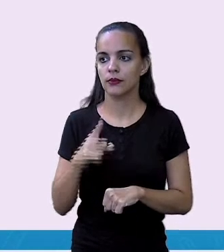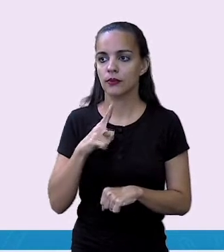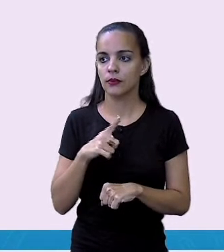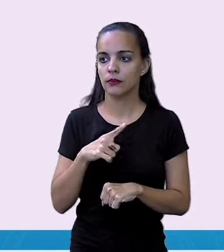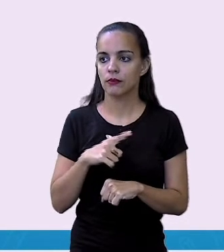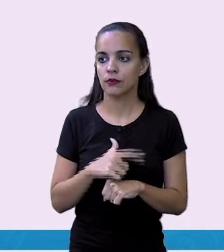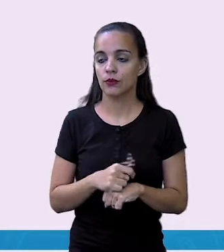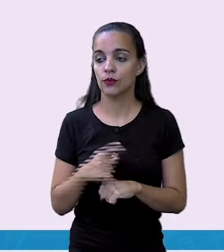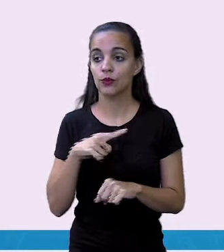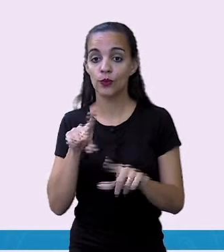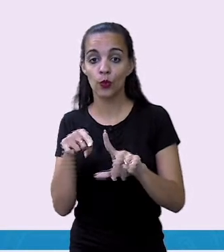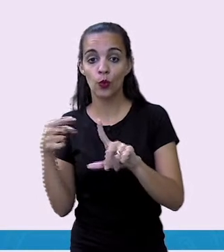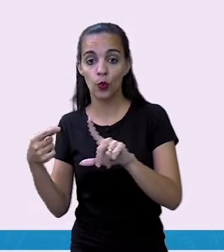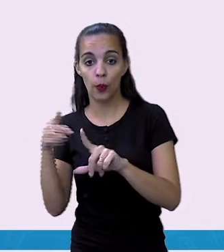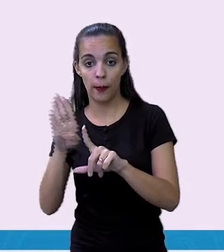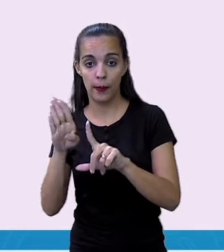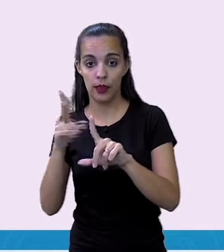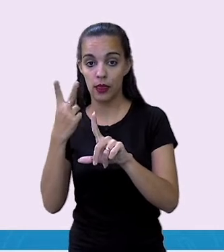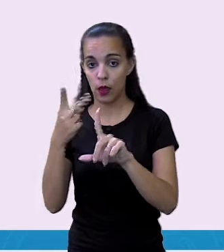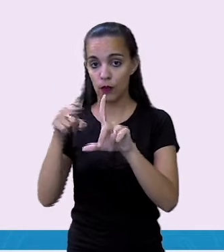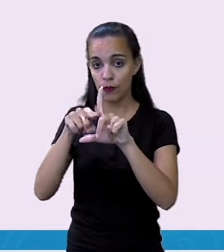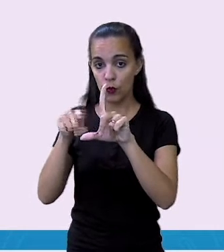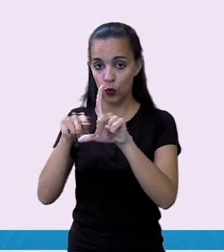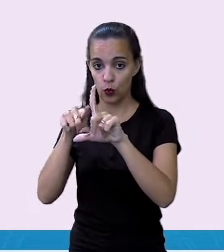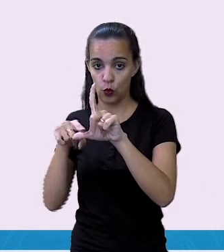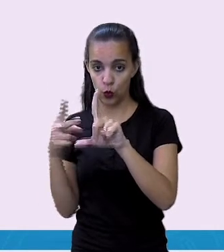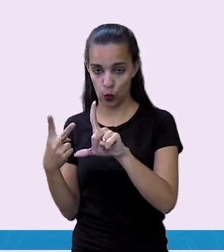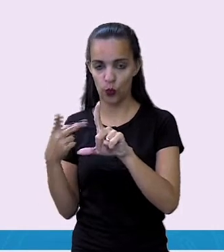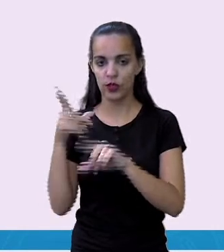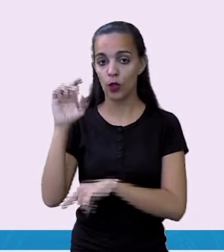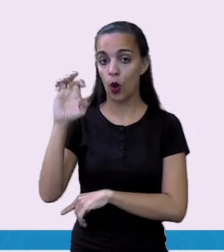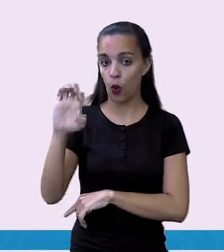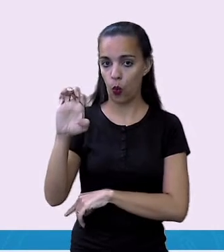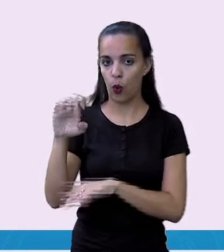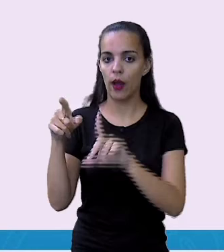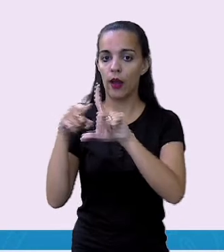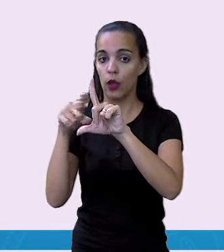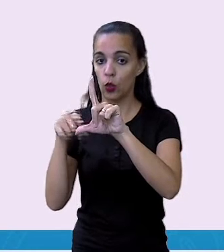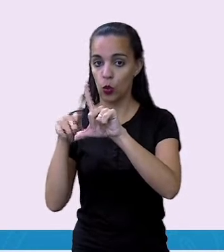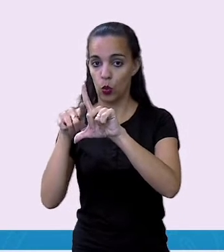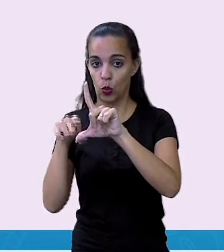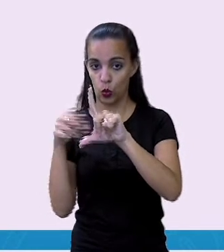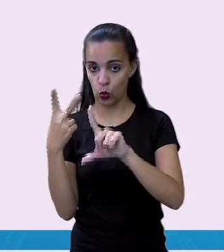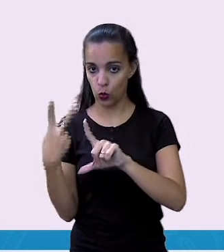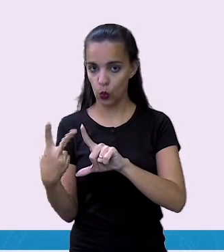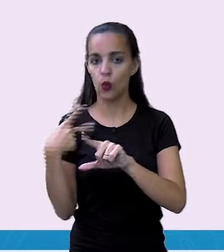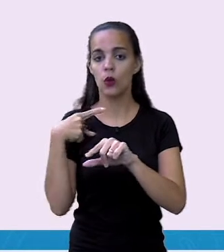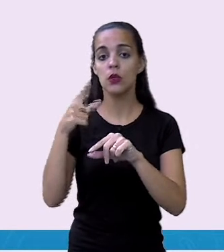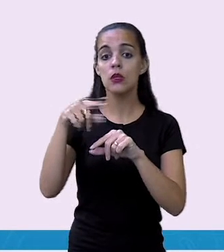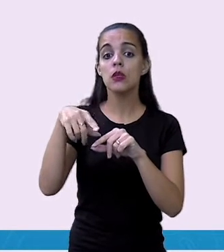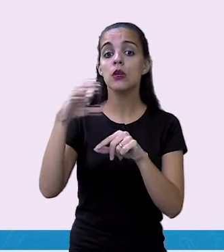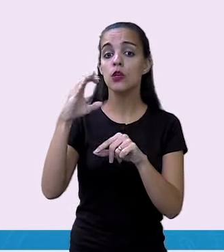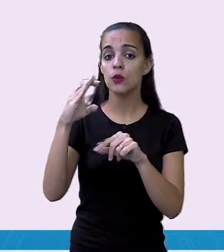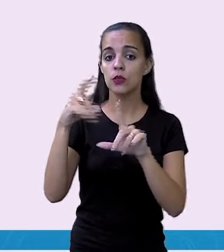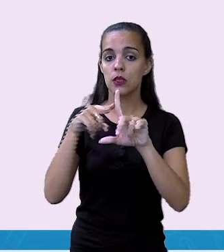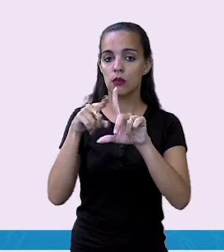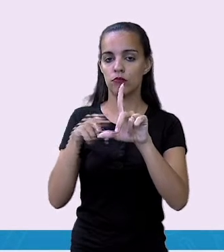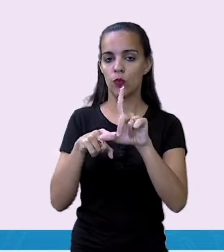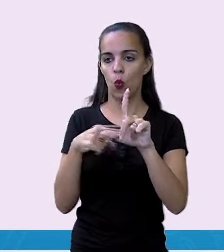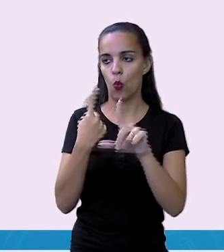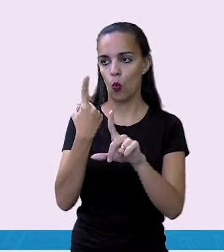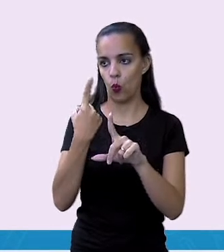o B é igual a E e o C é o vértice comum aos dois